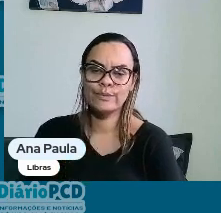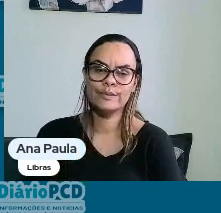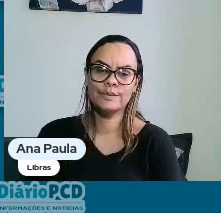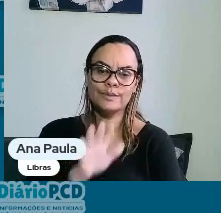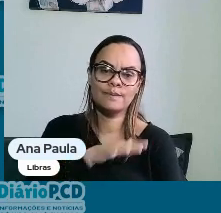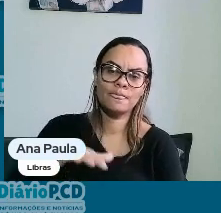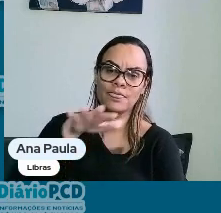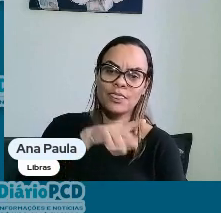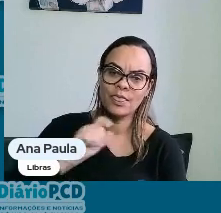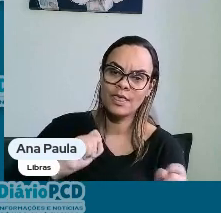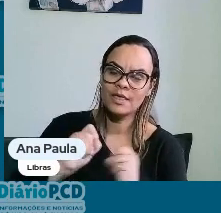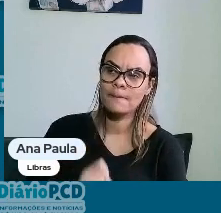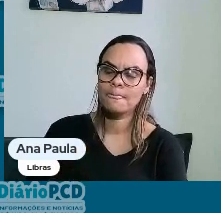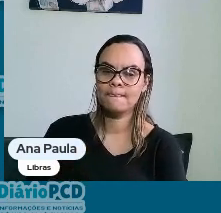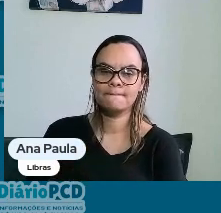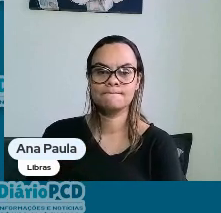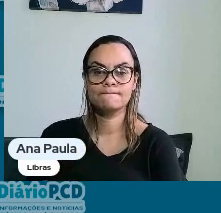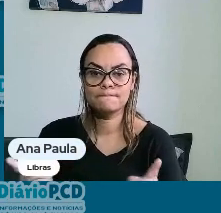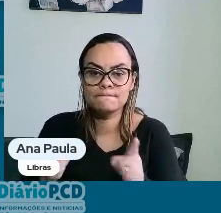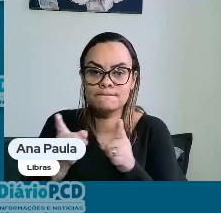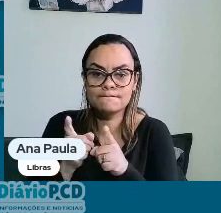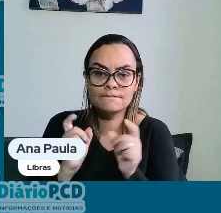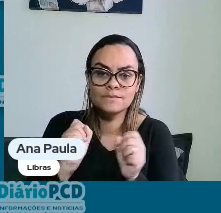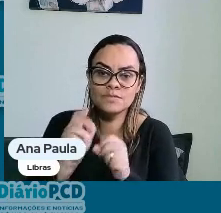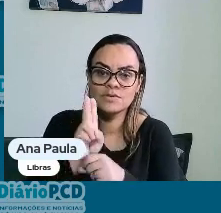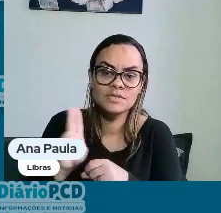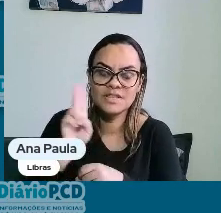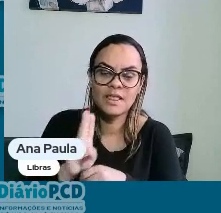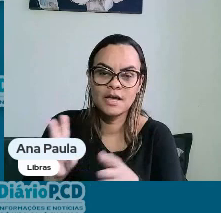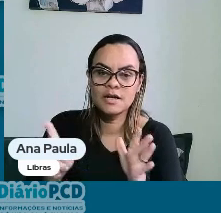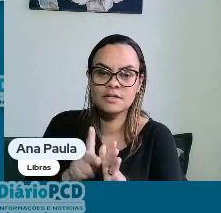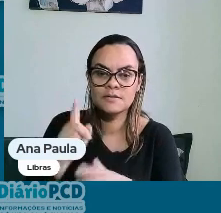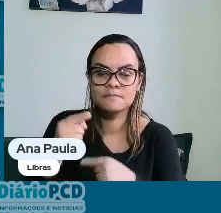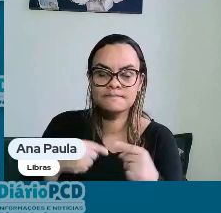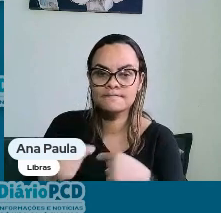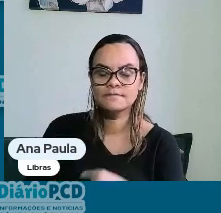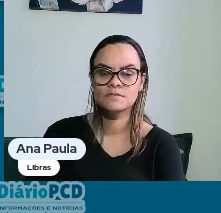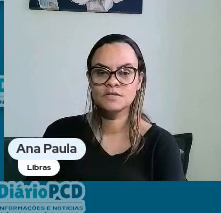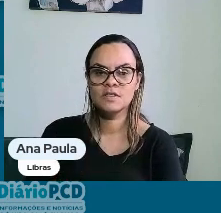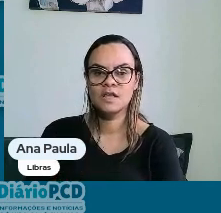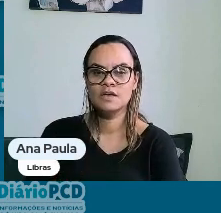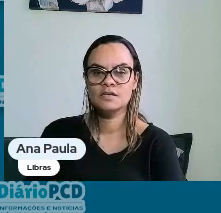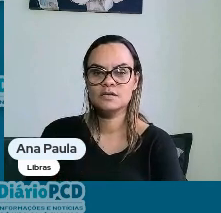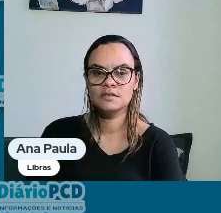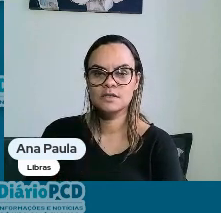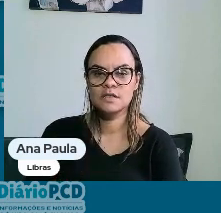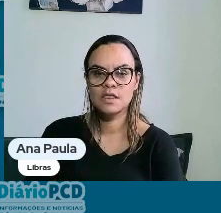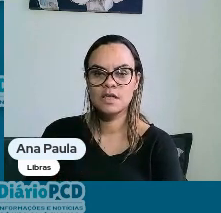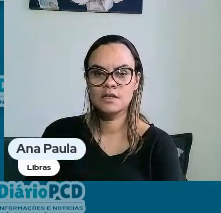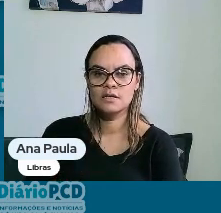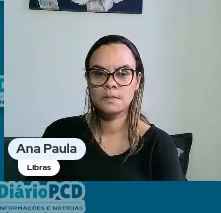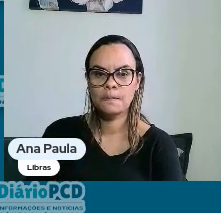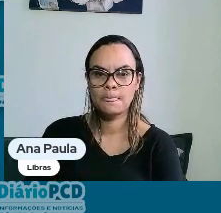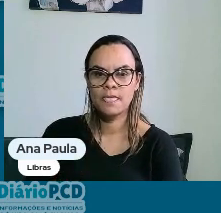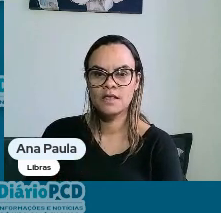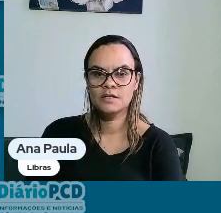será extremamente pequeno apenas para a utilização dos próprios produtos dentro do Estado. E aquilo